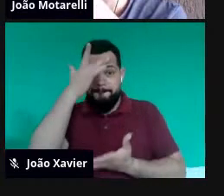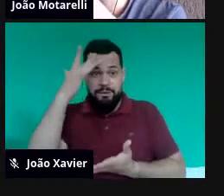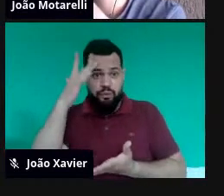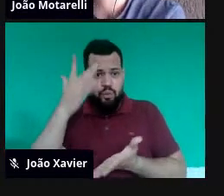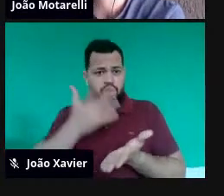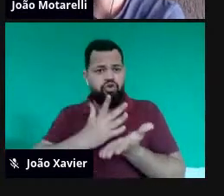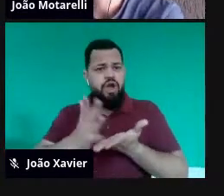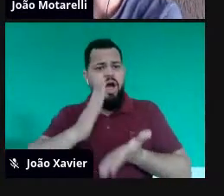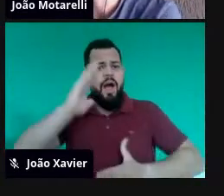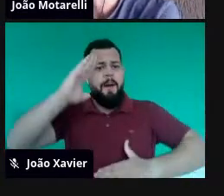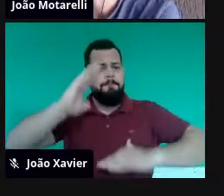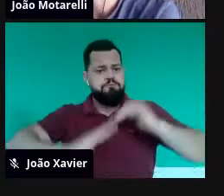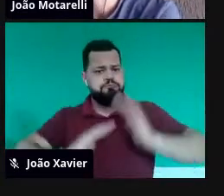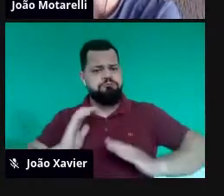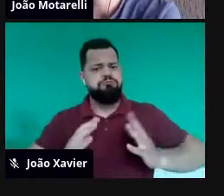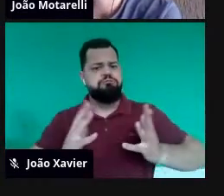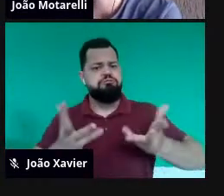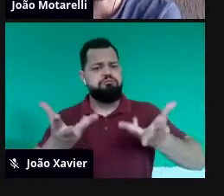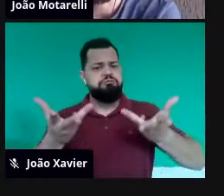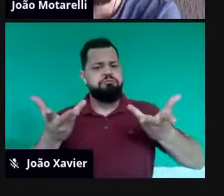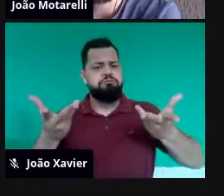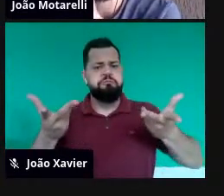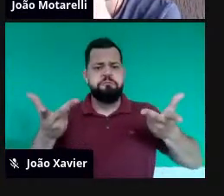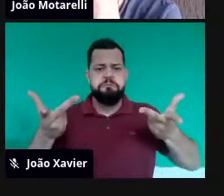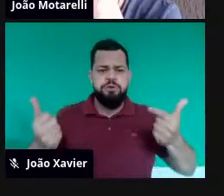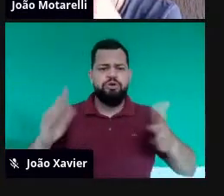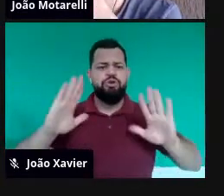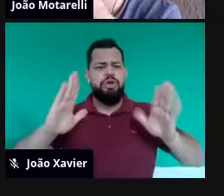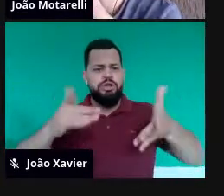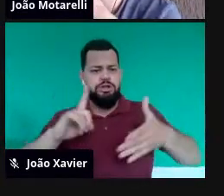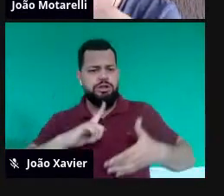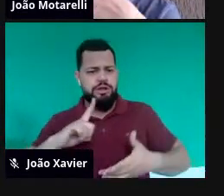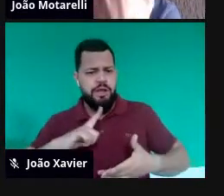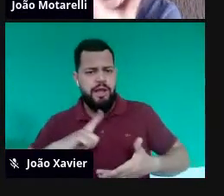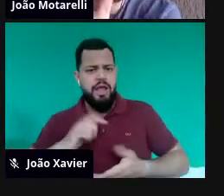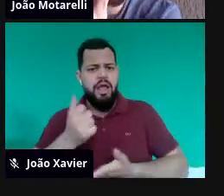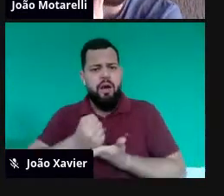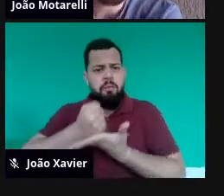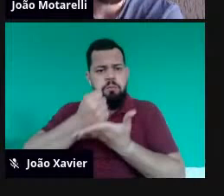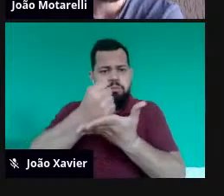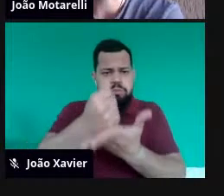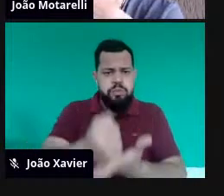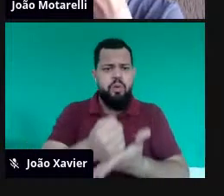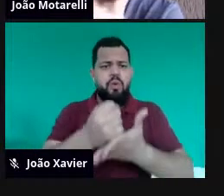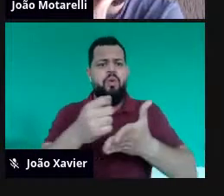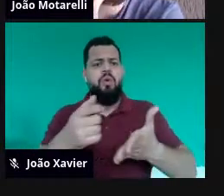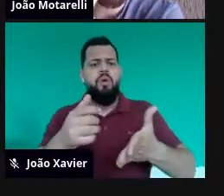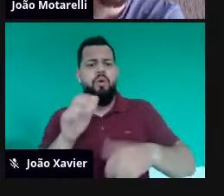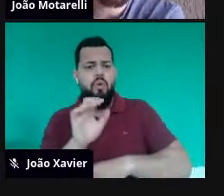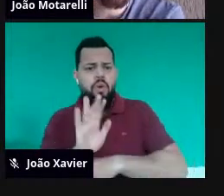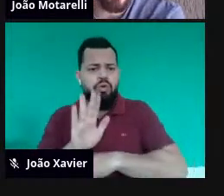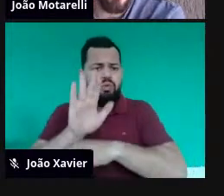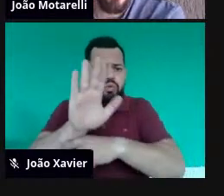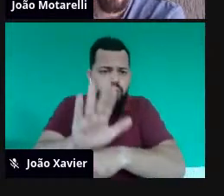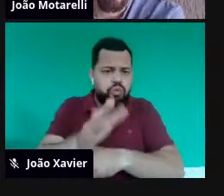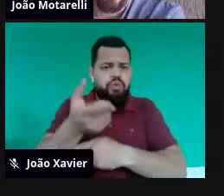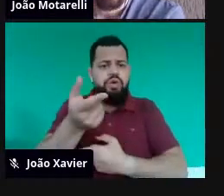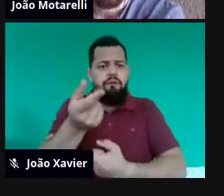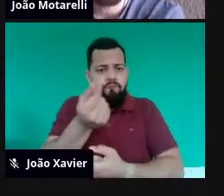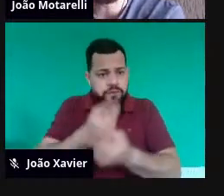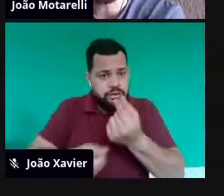ele provavelmente já tem uma assessoria, ele já tem um patrocínio, ele já está dentro de um clube, que já tem um profissional